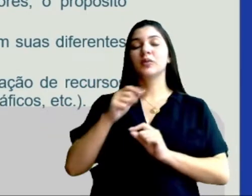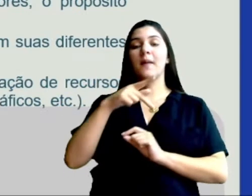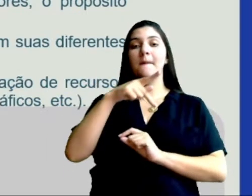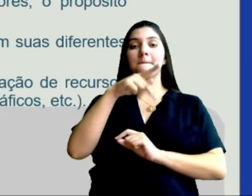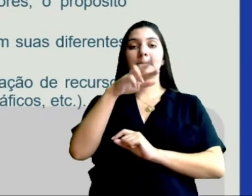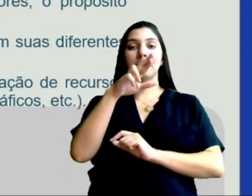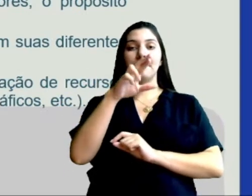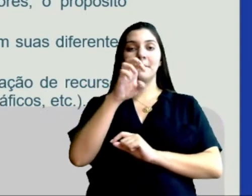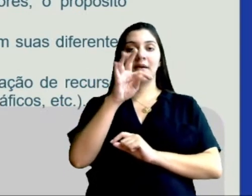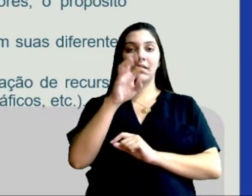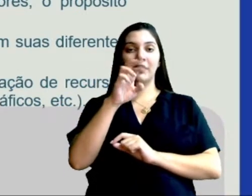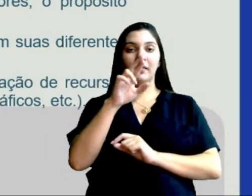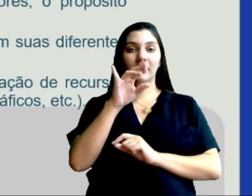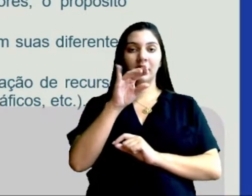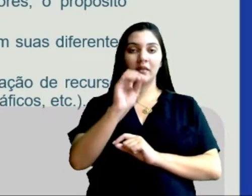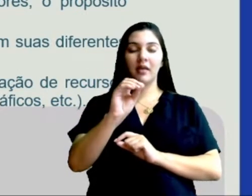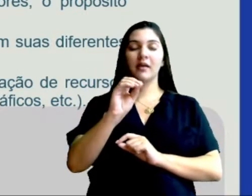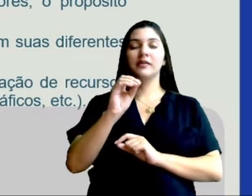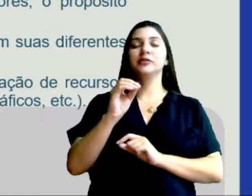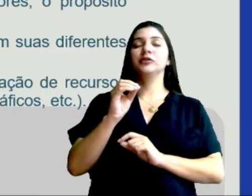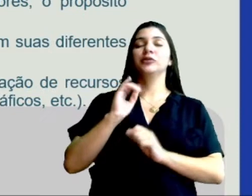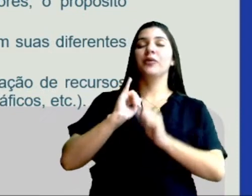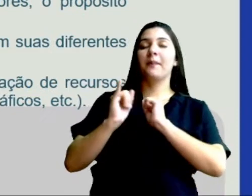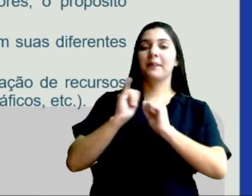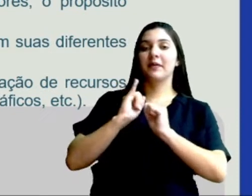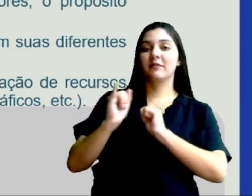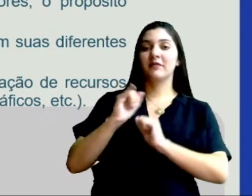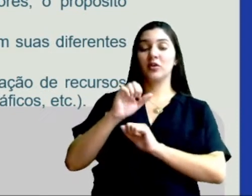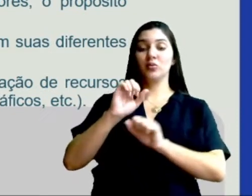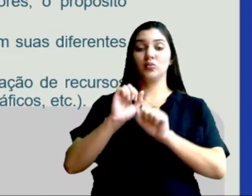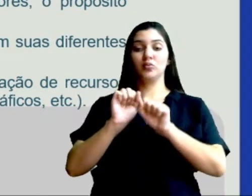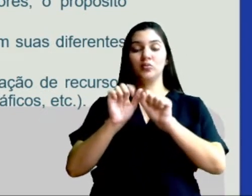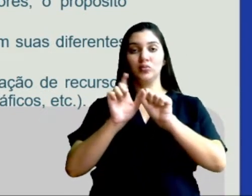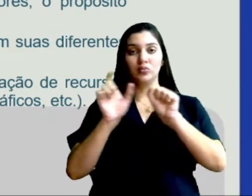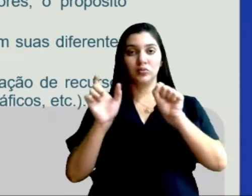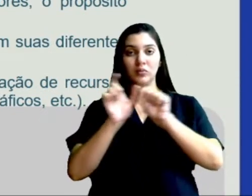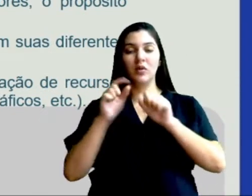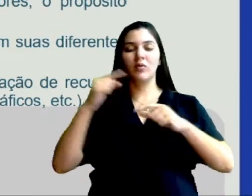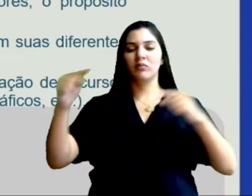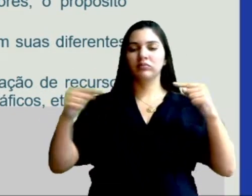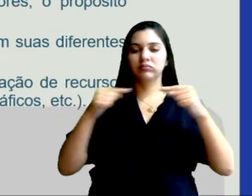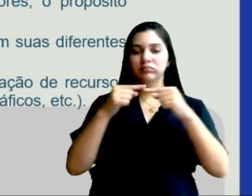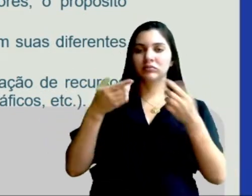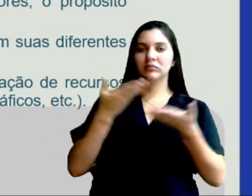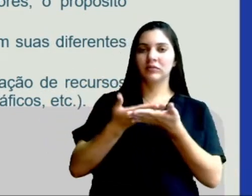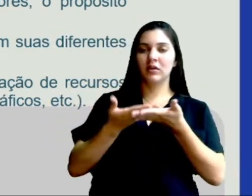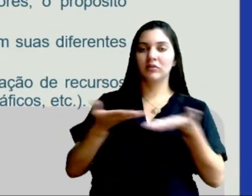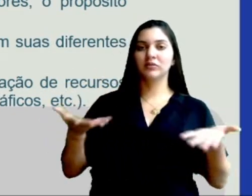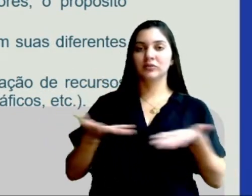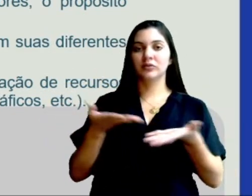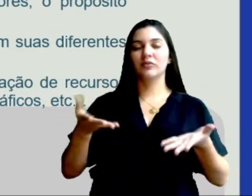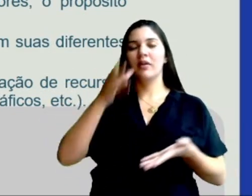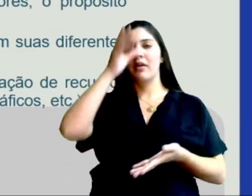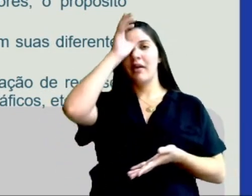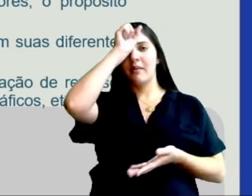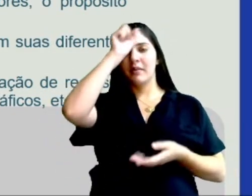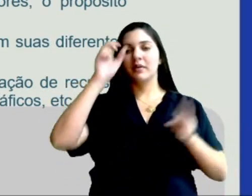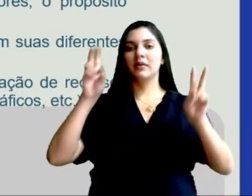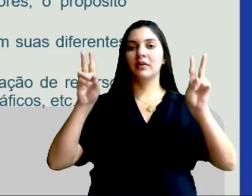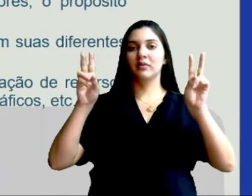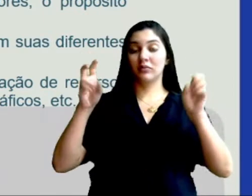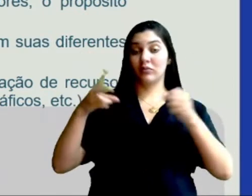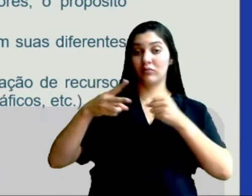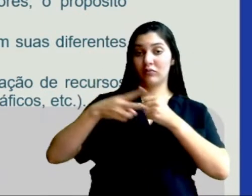pretérito imperfeito do subjuntivo. O objetivo da nossa aula de hoje é aprender sobre